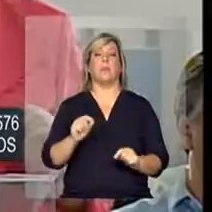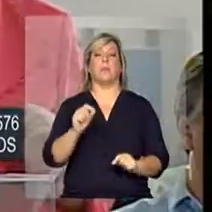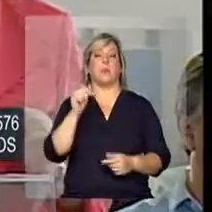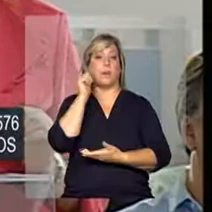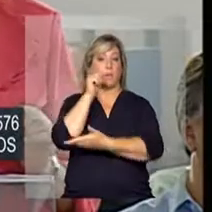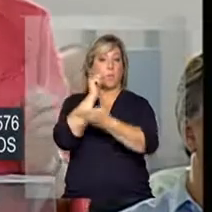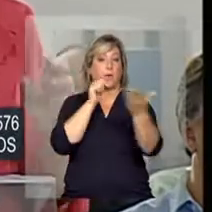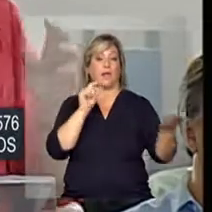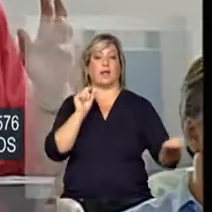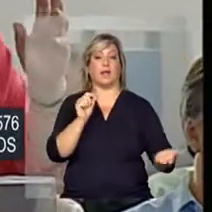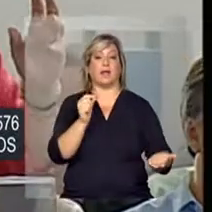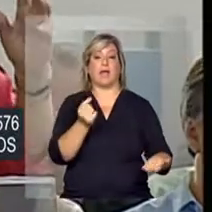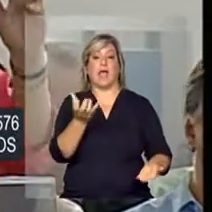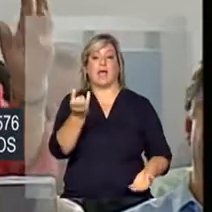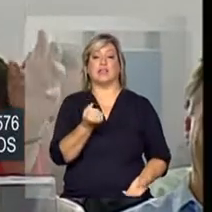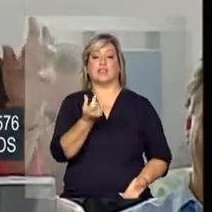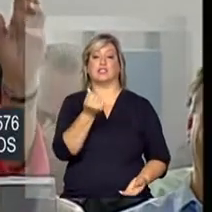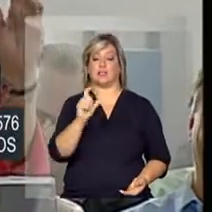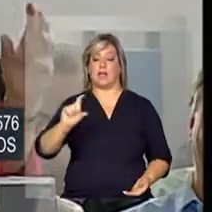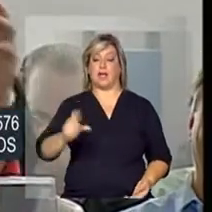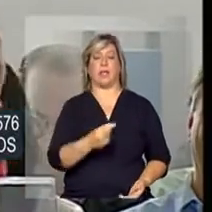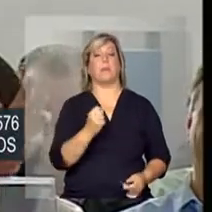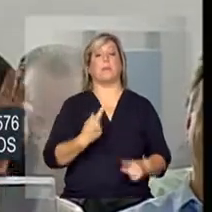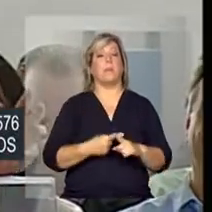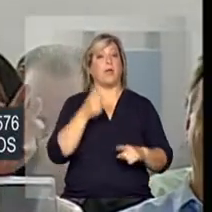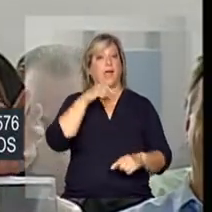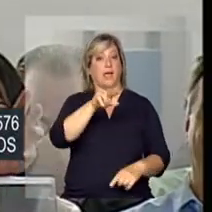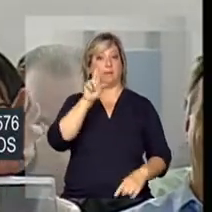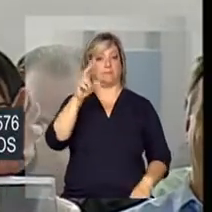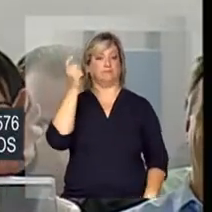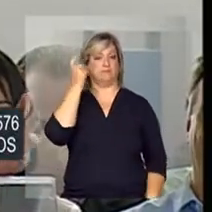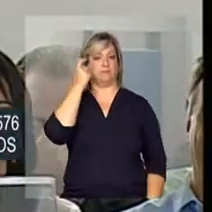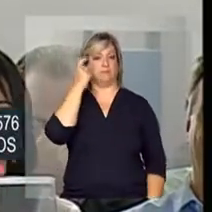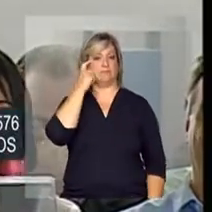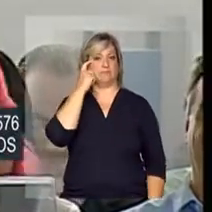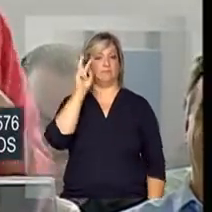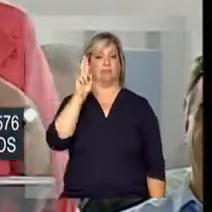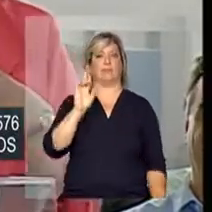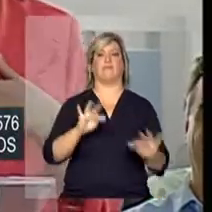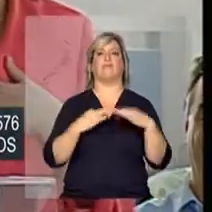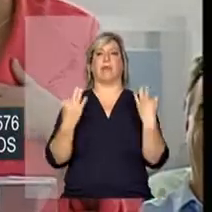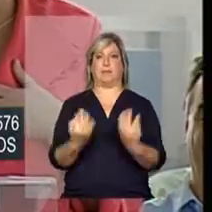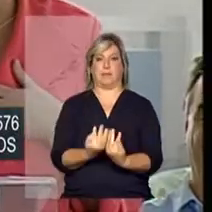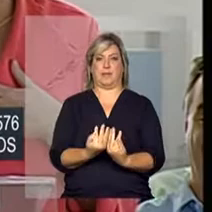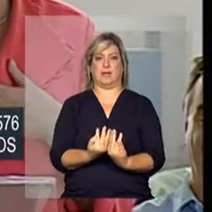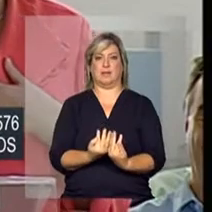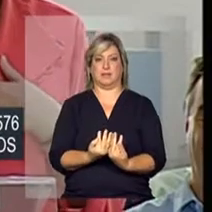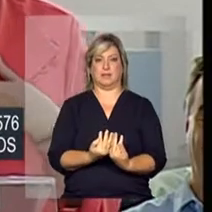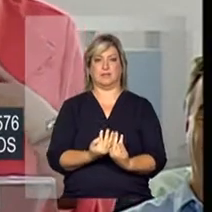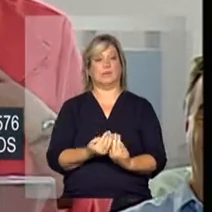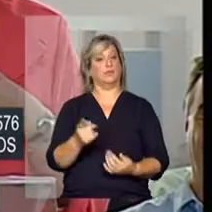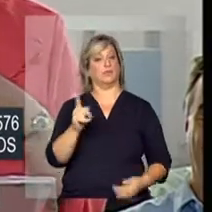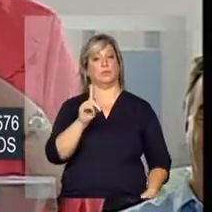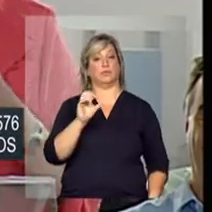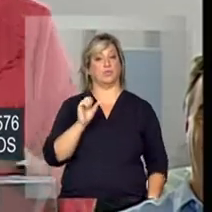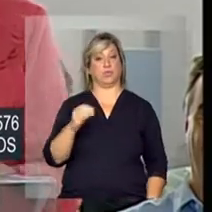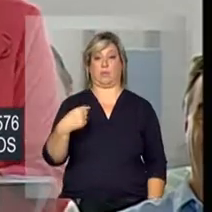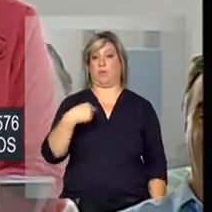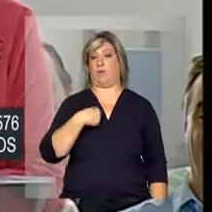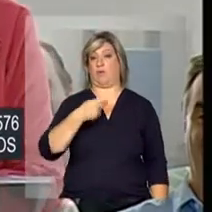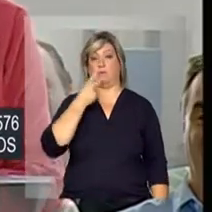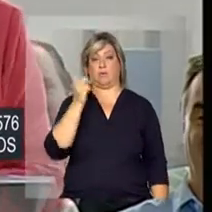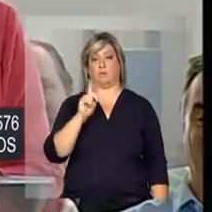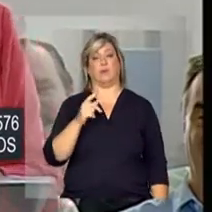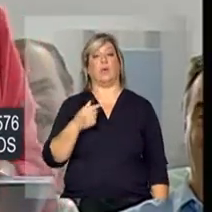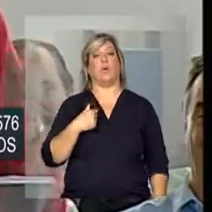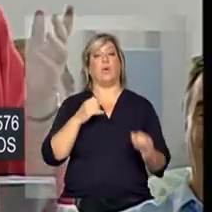que recebem? Porque a mulher representa a família. E não é eu que estou dizendo, eu até conto